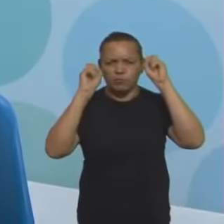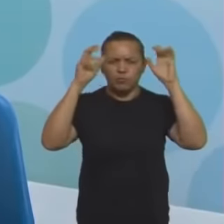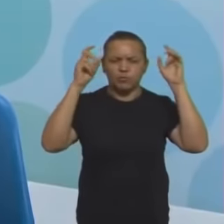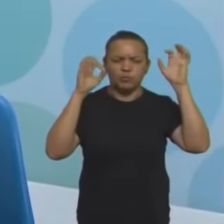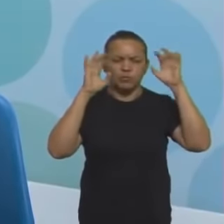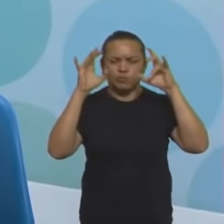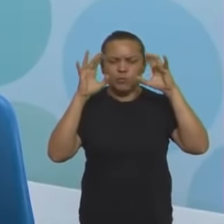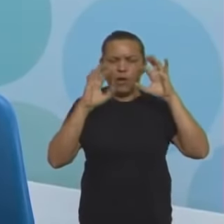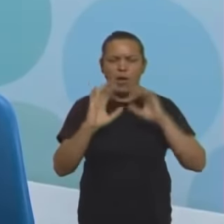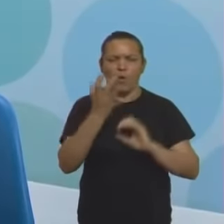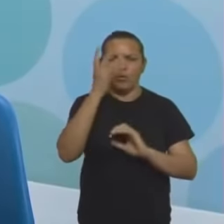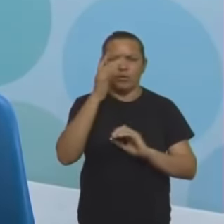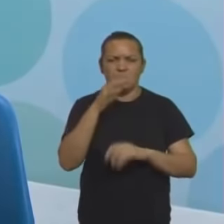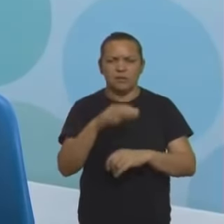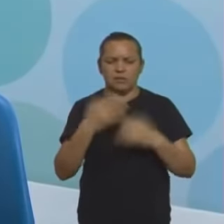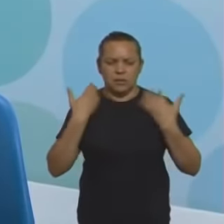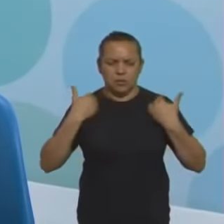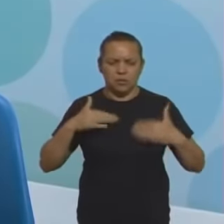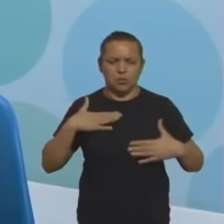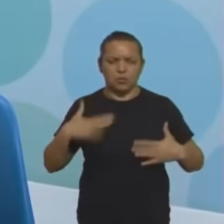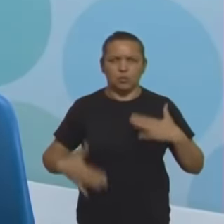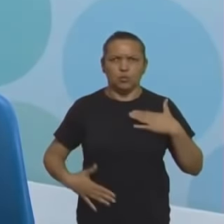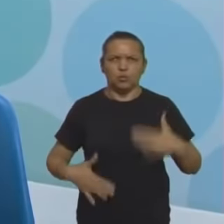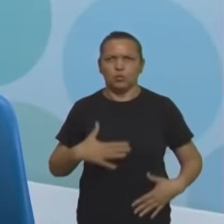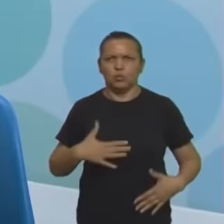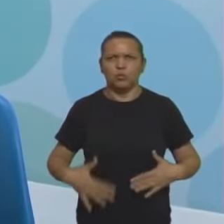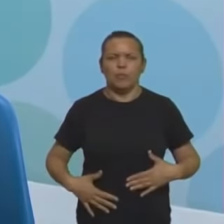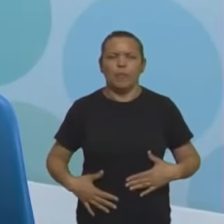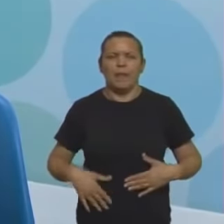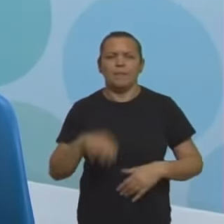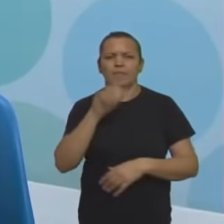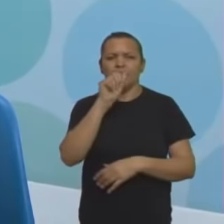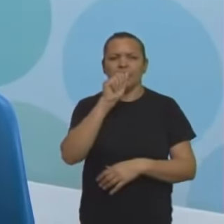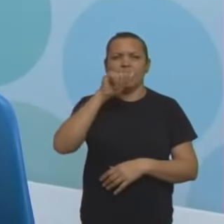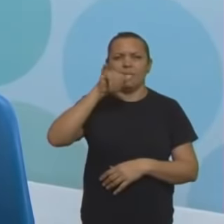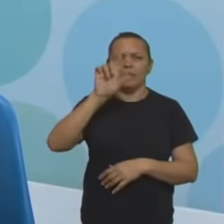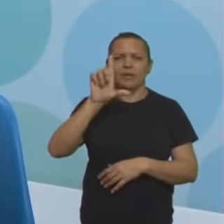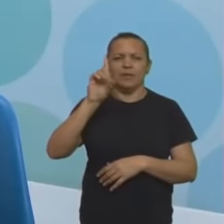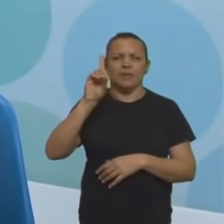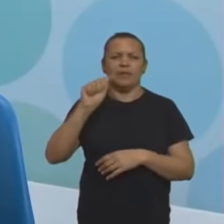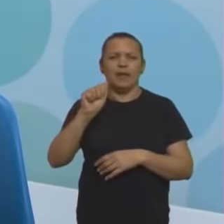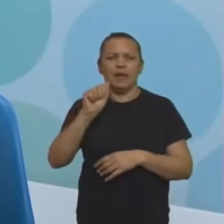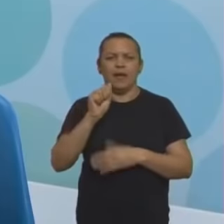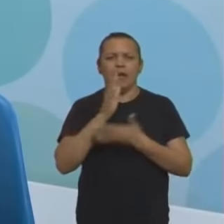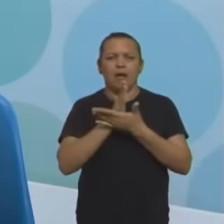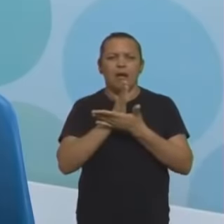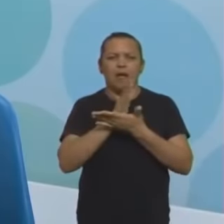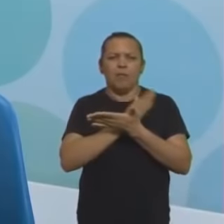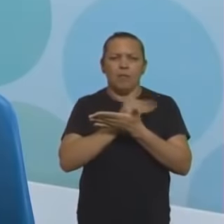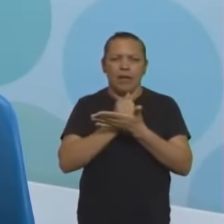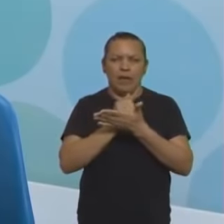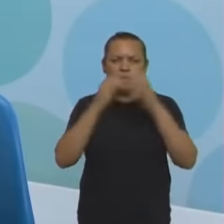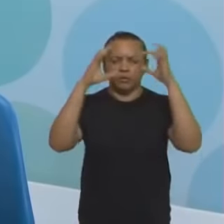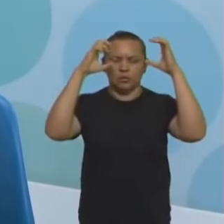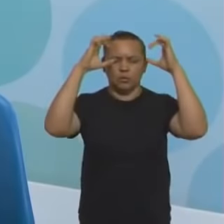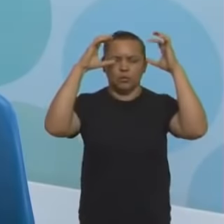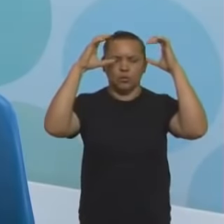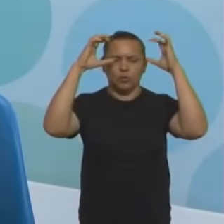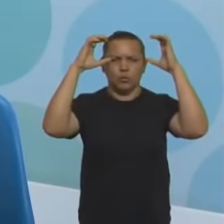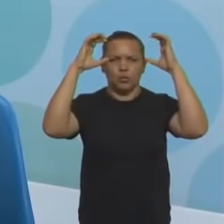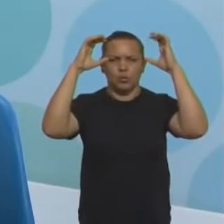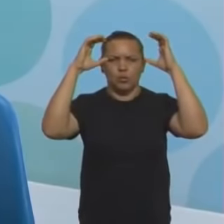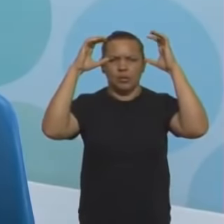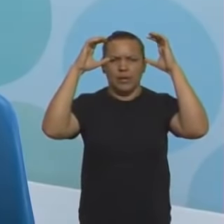estava acontecendo em seu corpo. A amígdala é a parte do cérebro